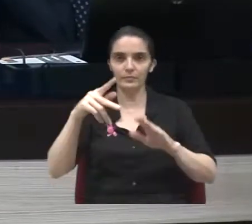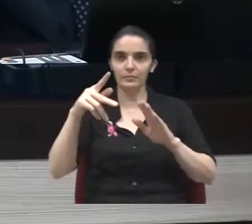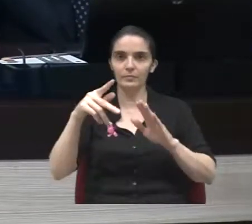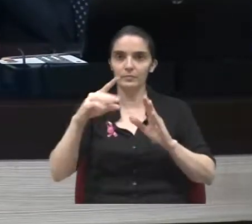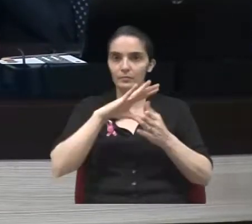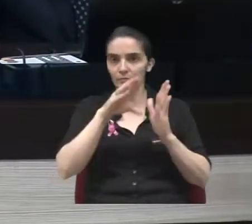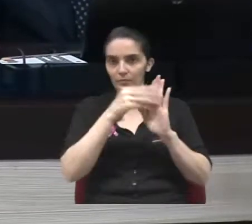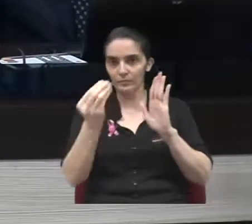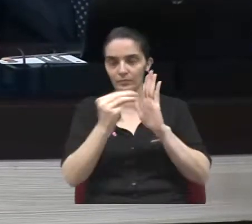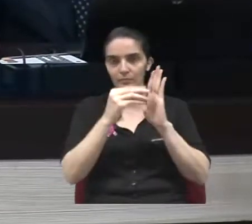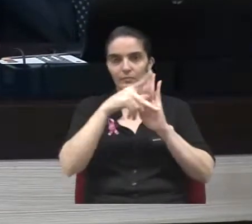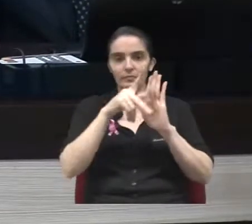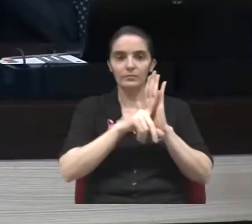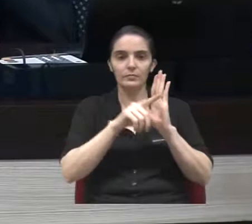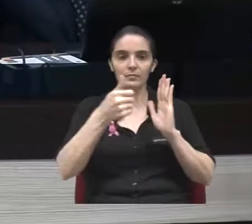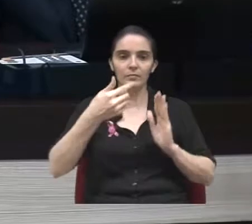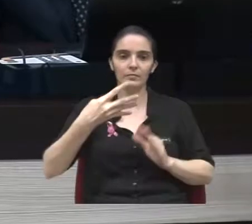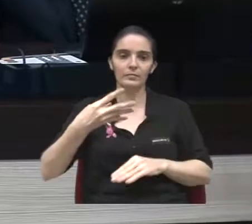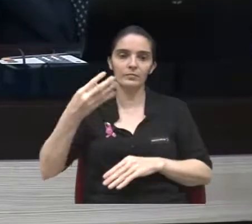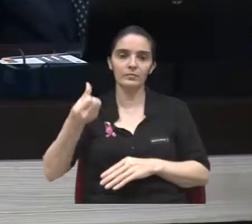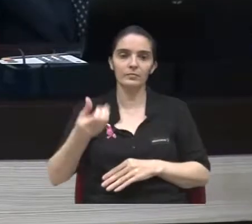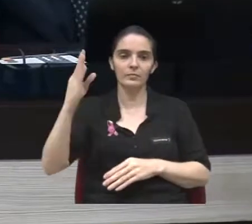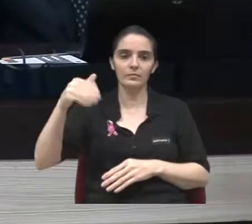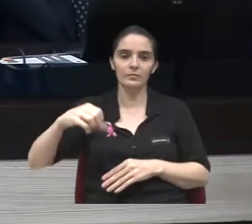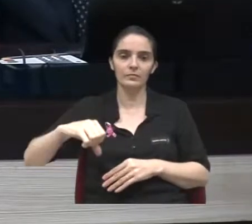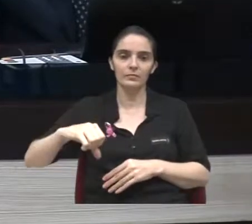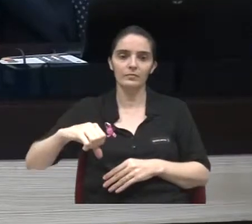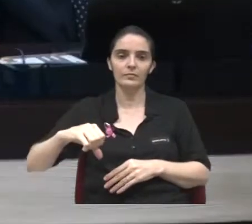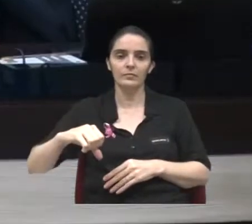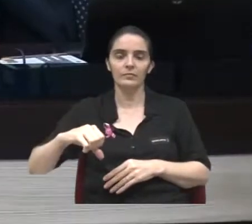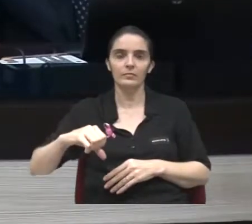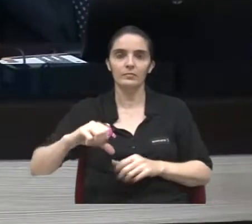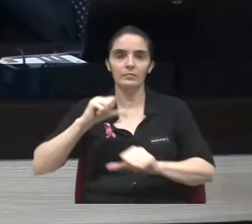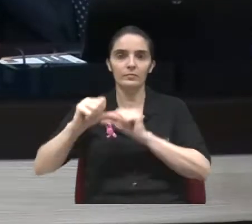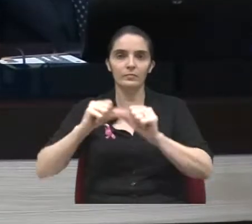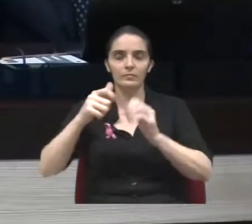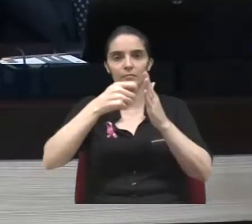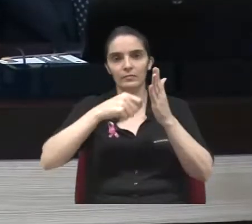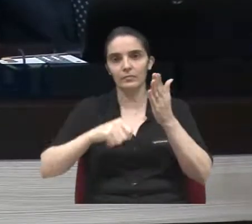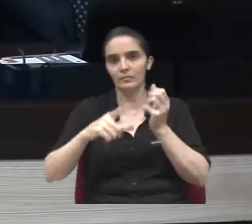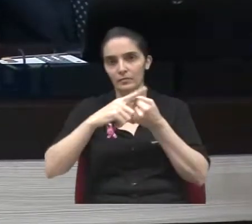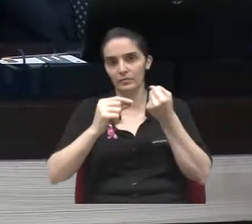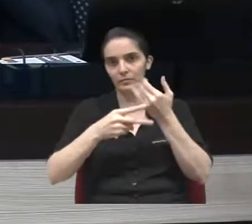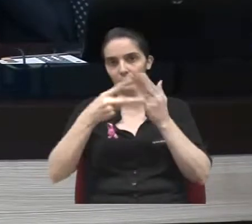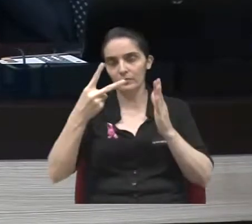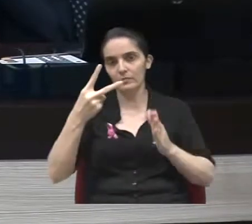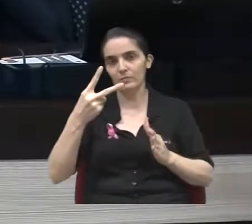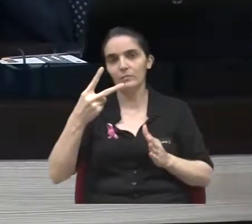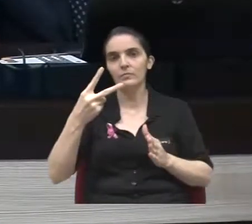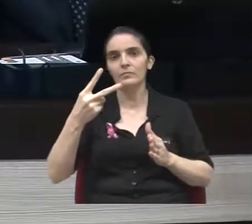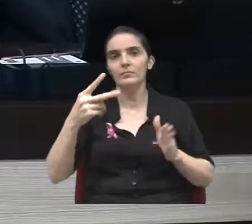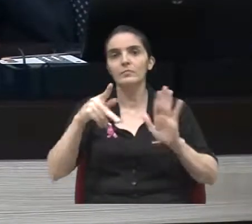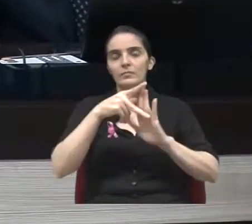de lei 146/2019, emenda que modifica a redação do artigo 2º do projeto de lei